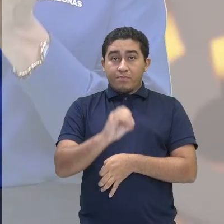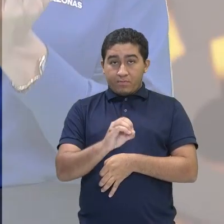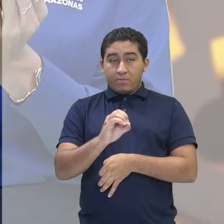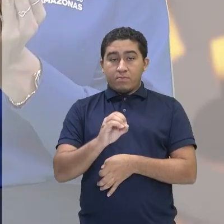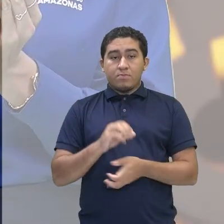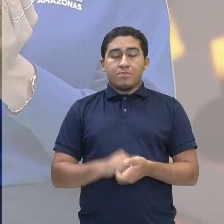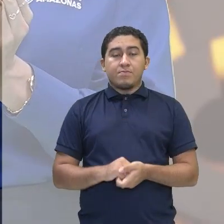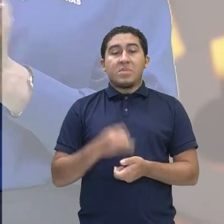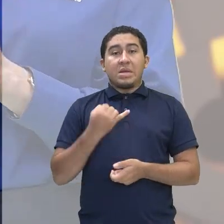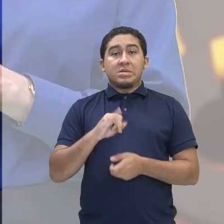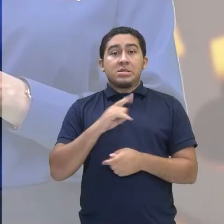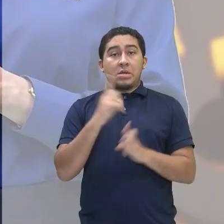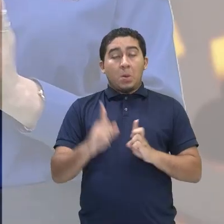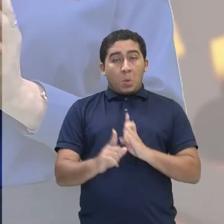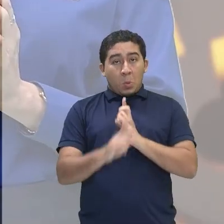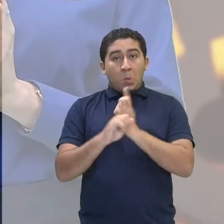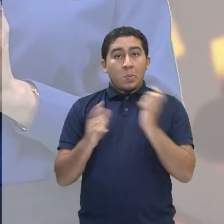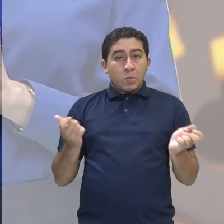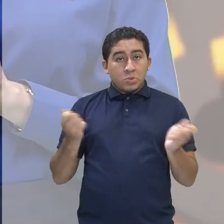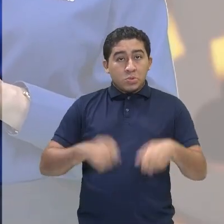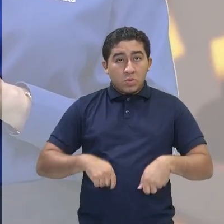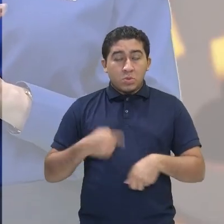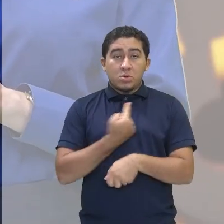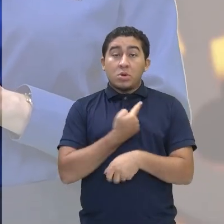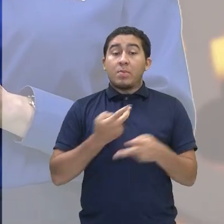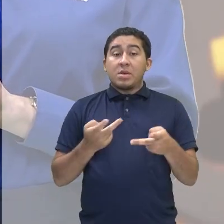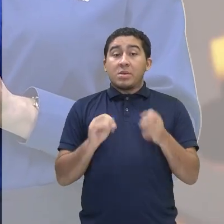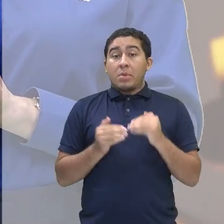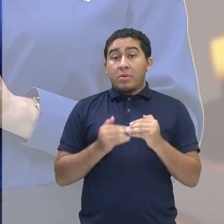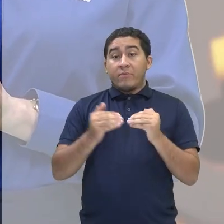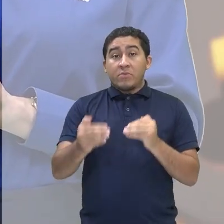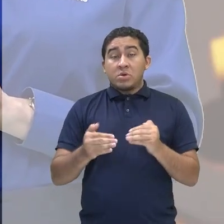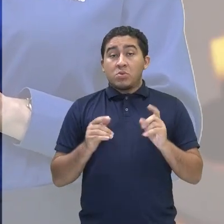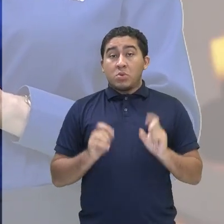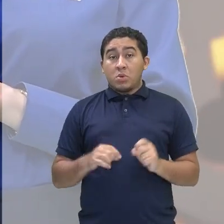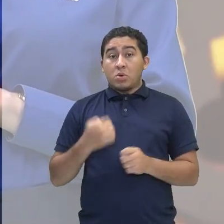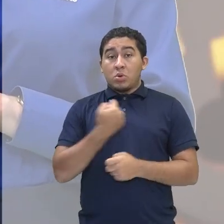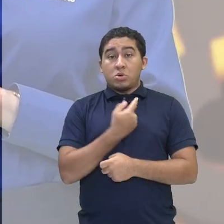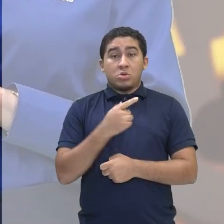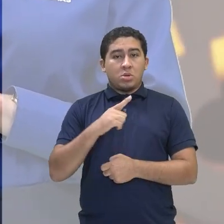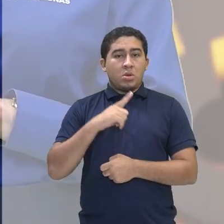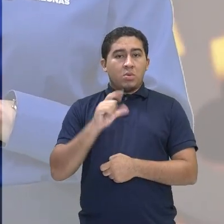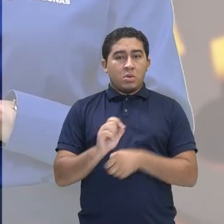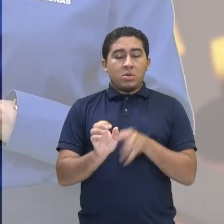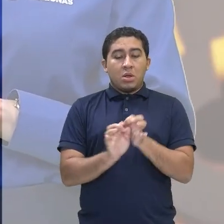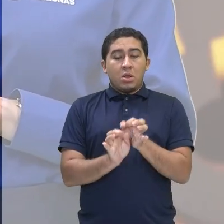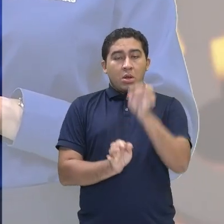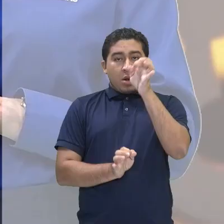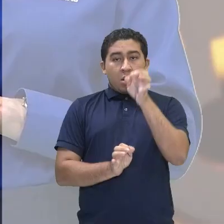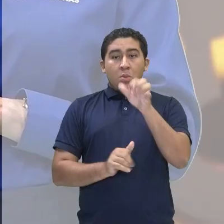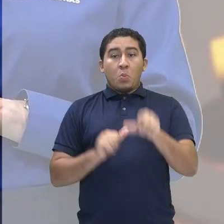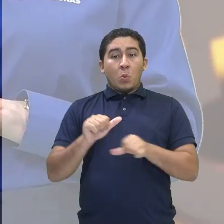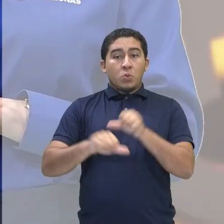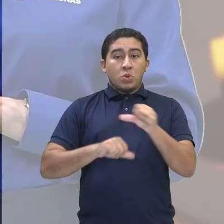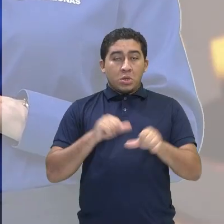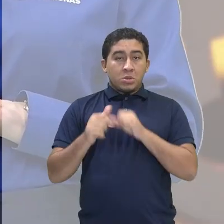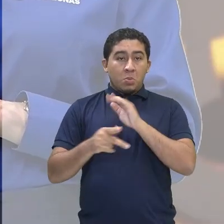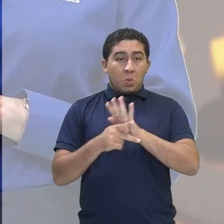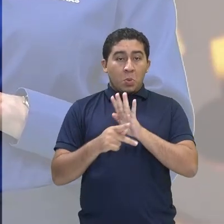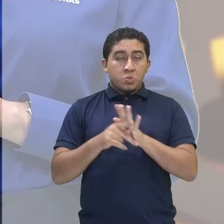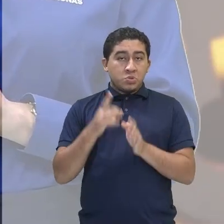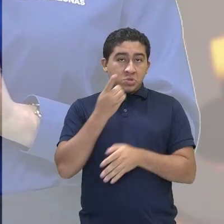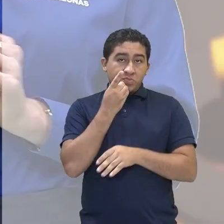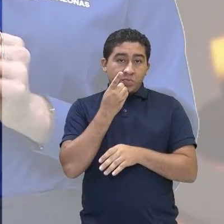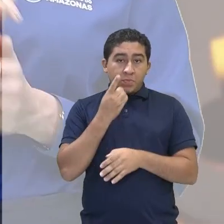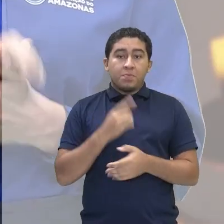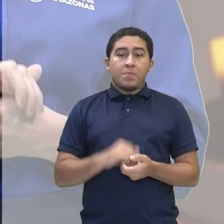se encontram ali, é que a gente vai ver mais à frente, que é quando a gente vai ter a linha internacional da mudança de data, tá